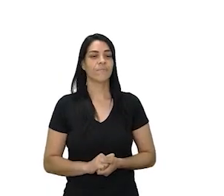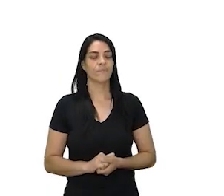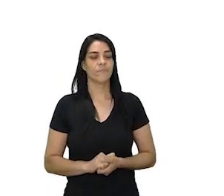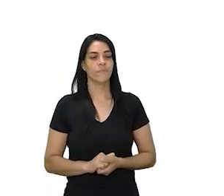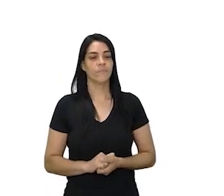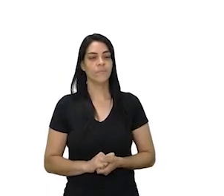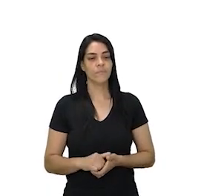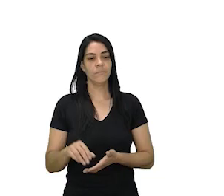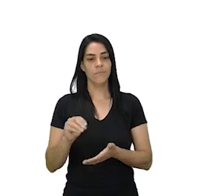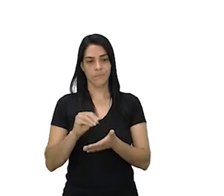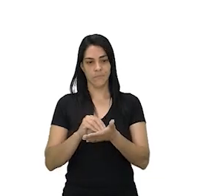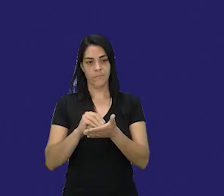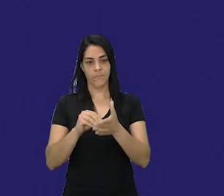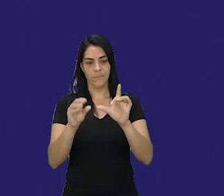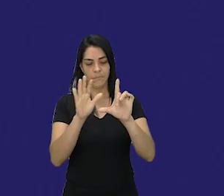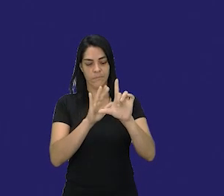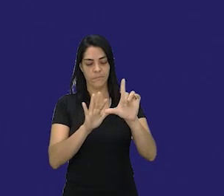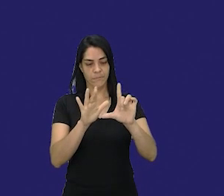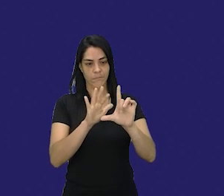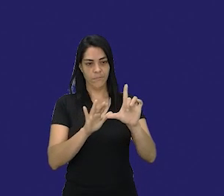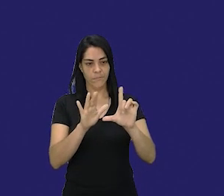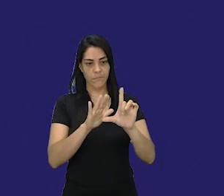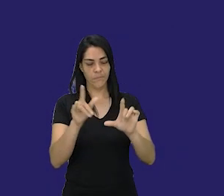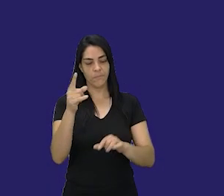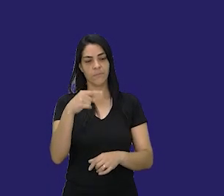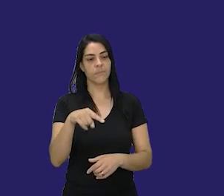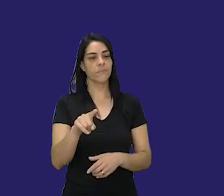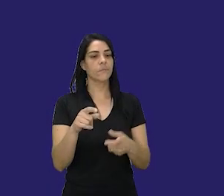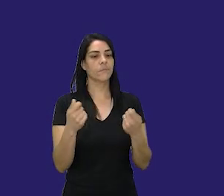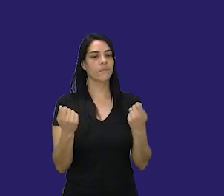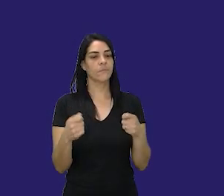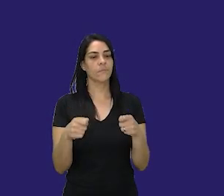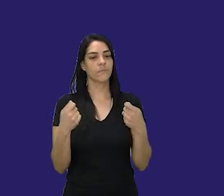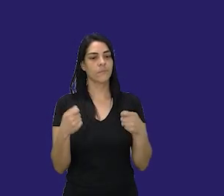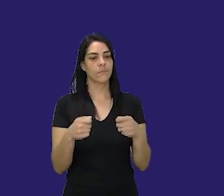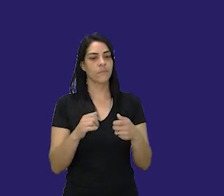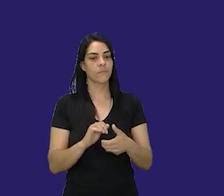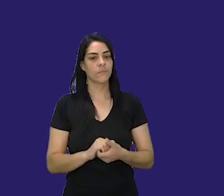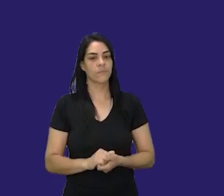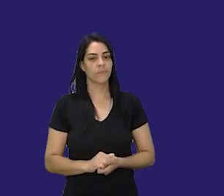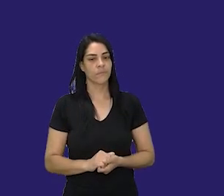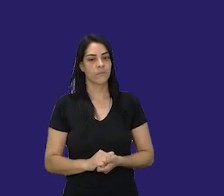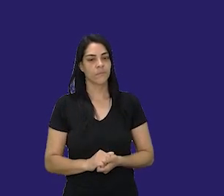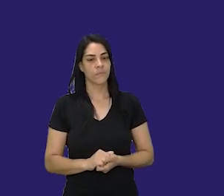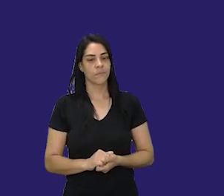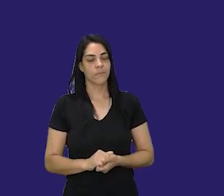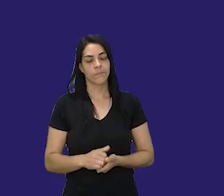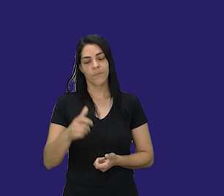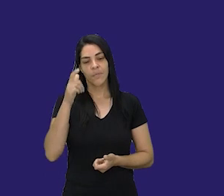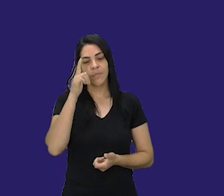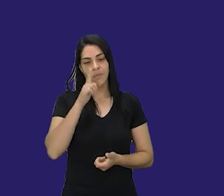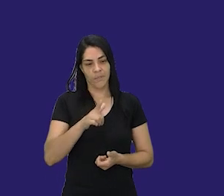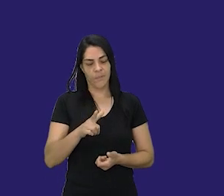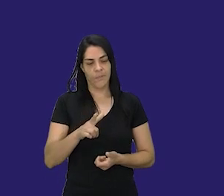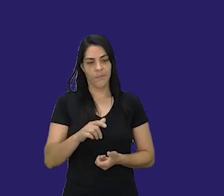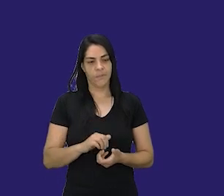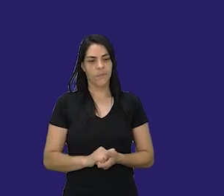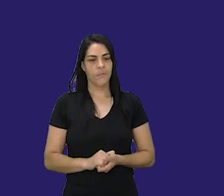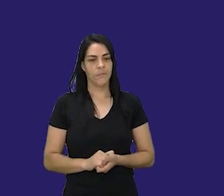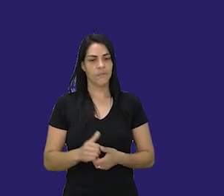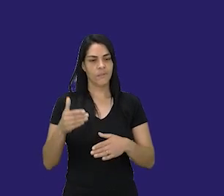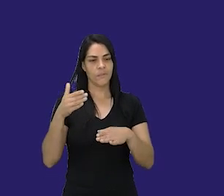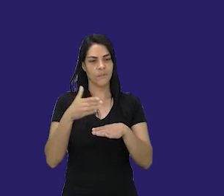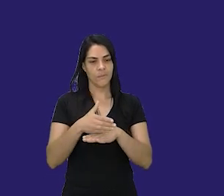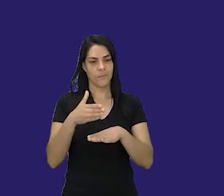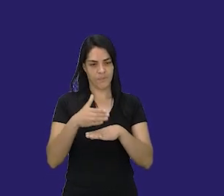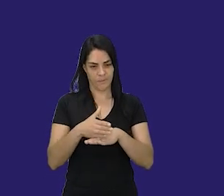Nós colocamos os QR Codes que vocês precisam para acessar tanto o